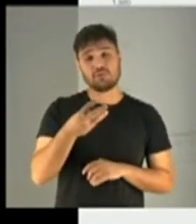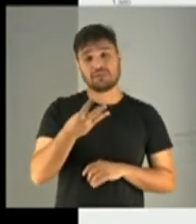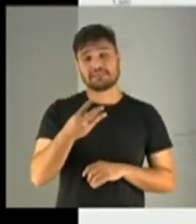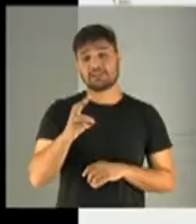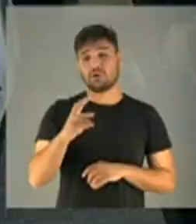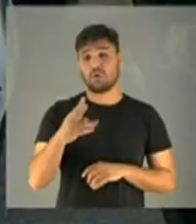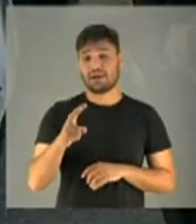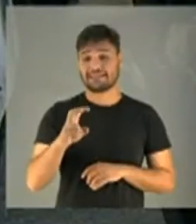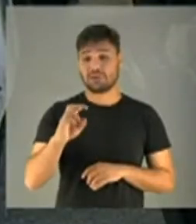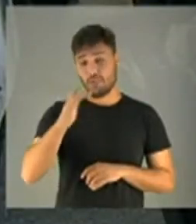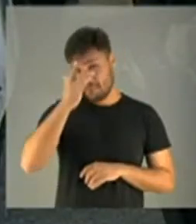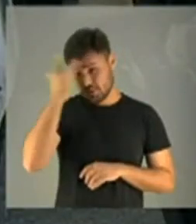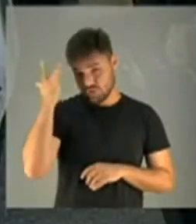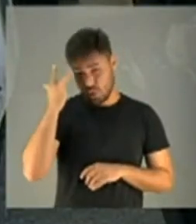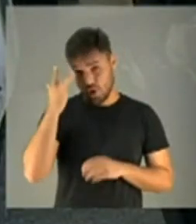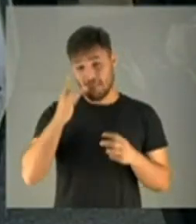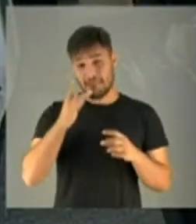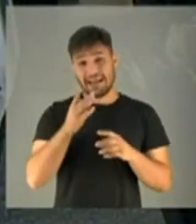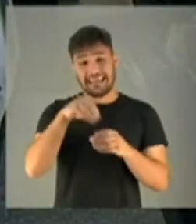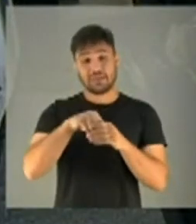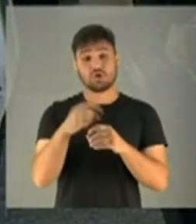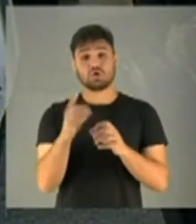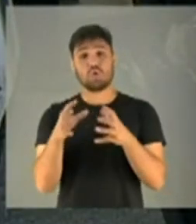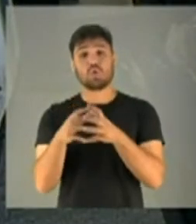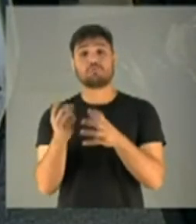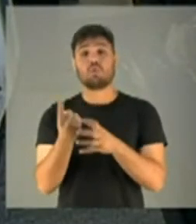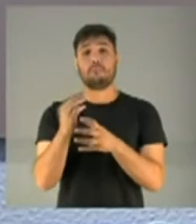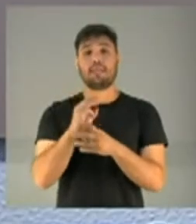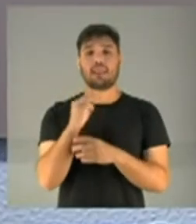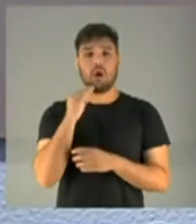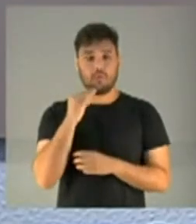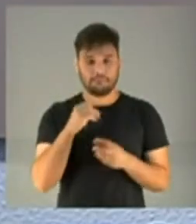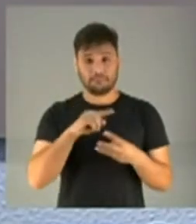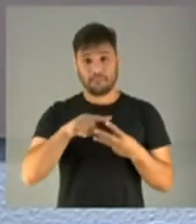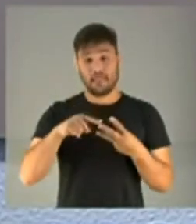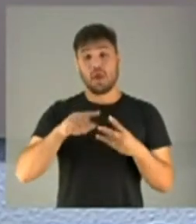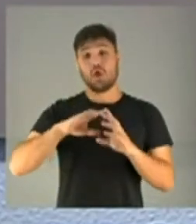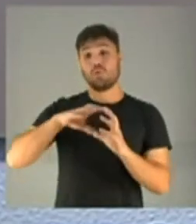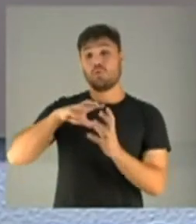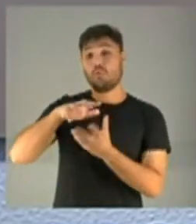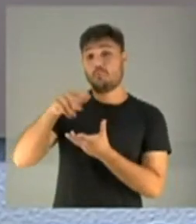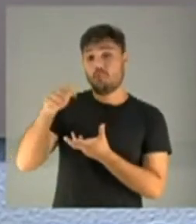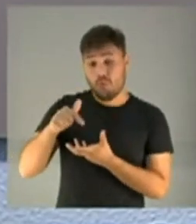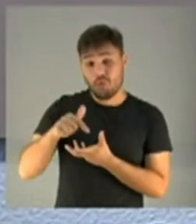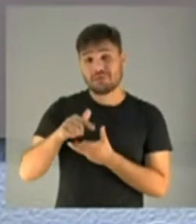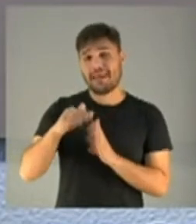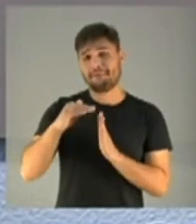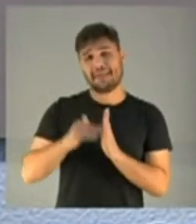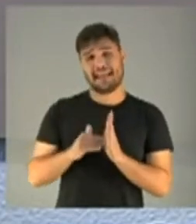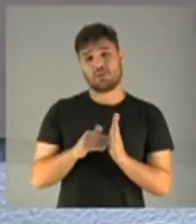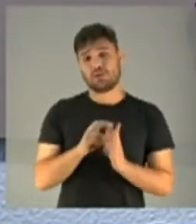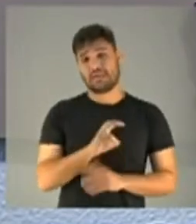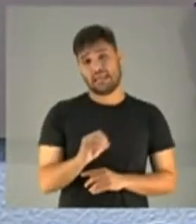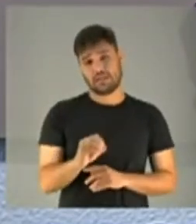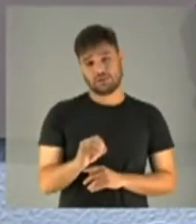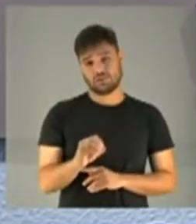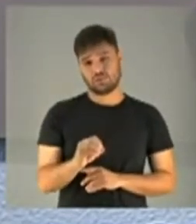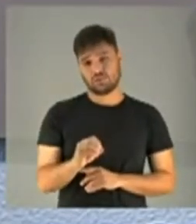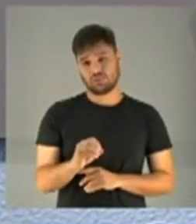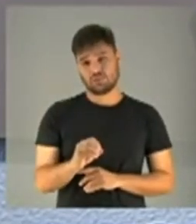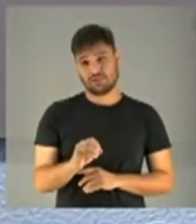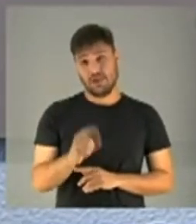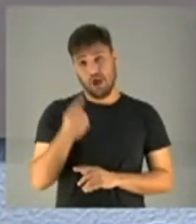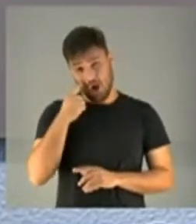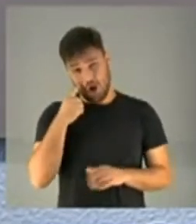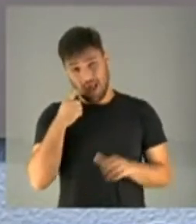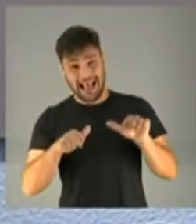2.345 pessoas para cada 1 milhão de habitantes. No mundo, é menos do que 500. Notem que é uma